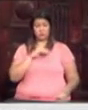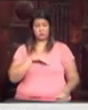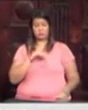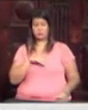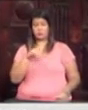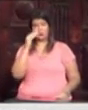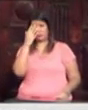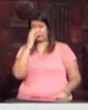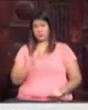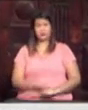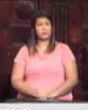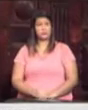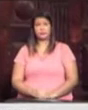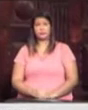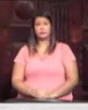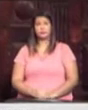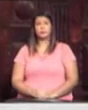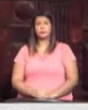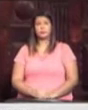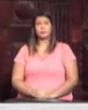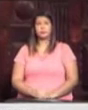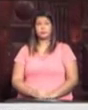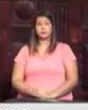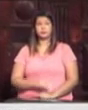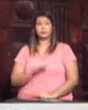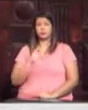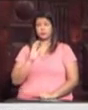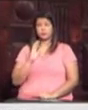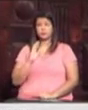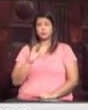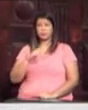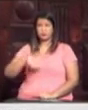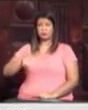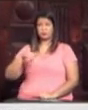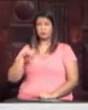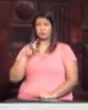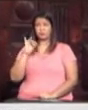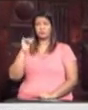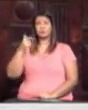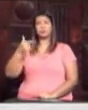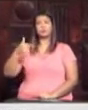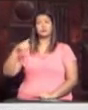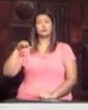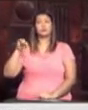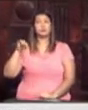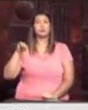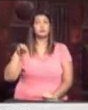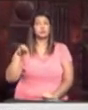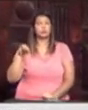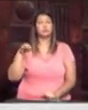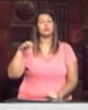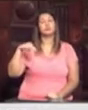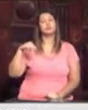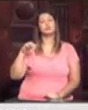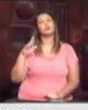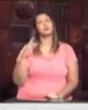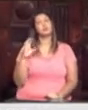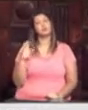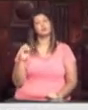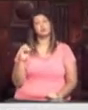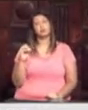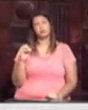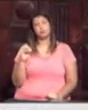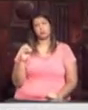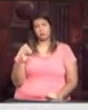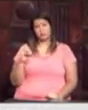fevereiro. Nós estamos no dia 29, é 29 de março hoje? Estamos no dia